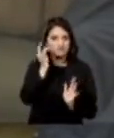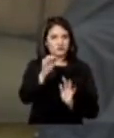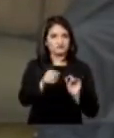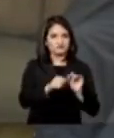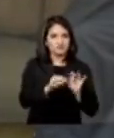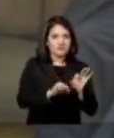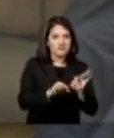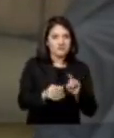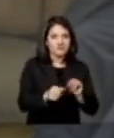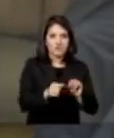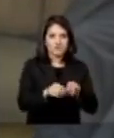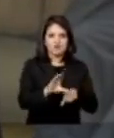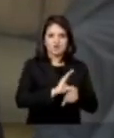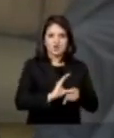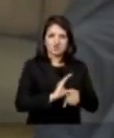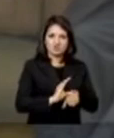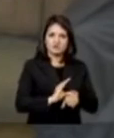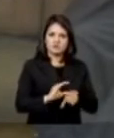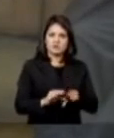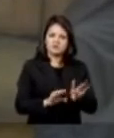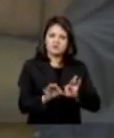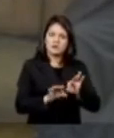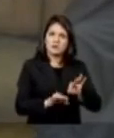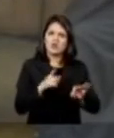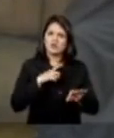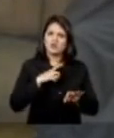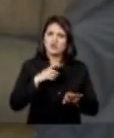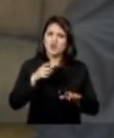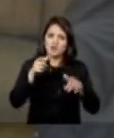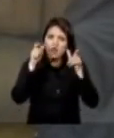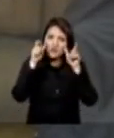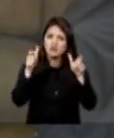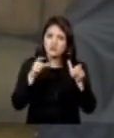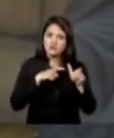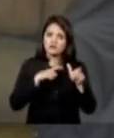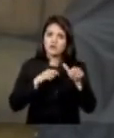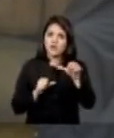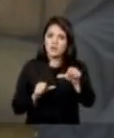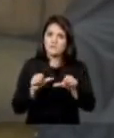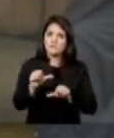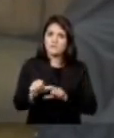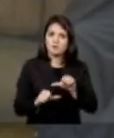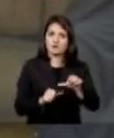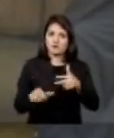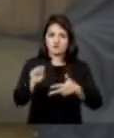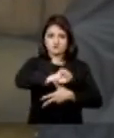atenta a mudanças dos agentes públicos nos três poderes,